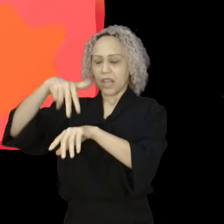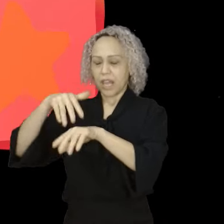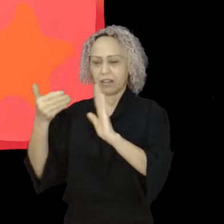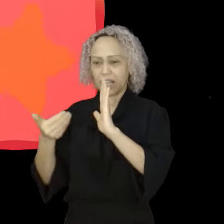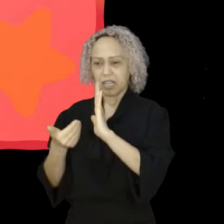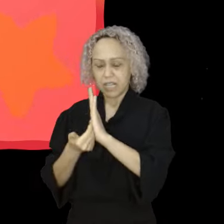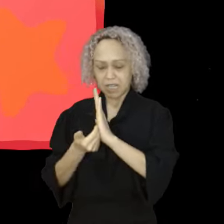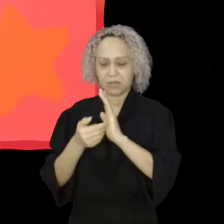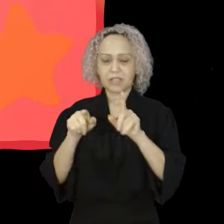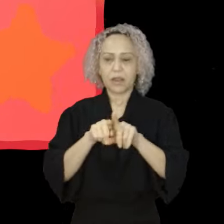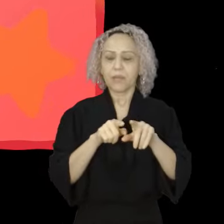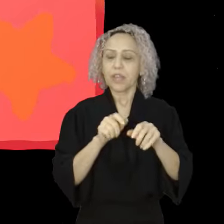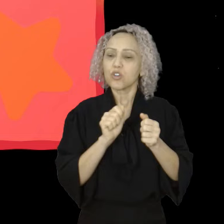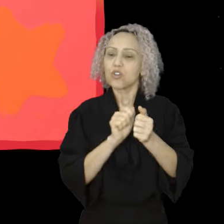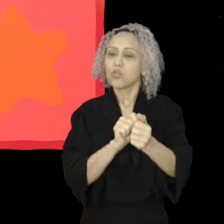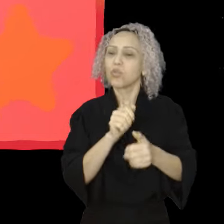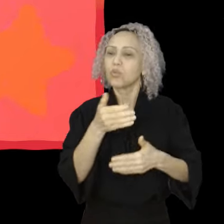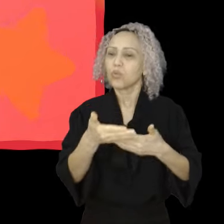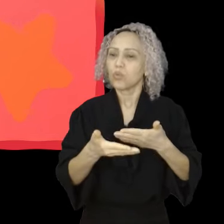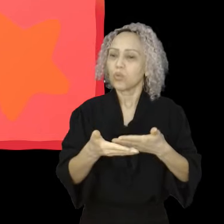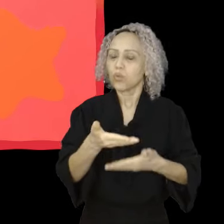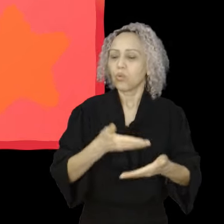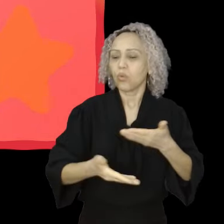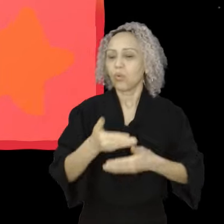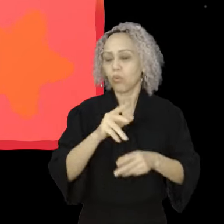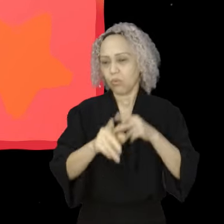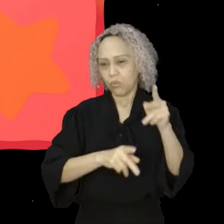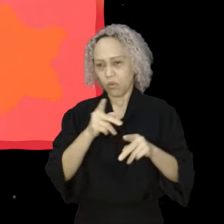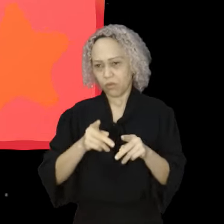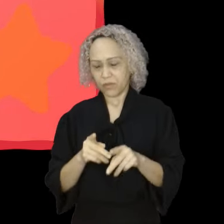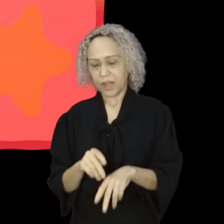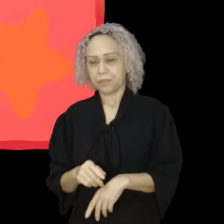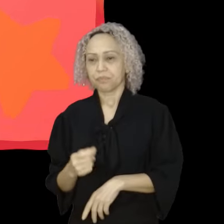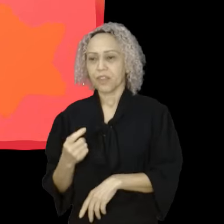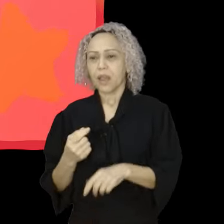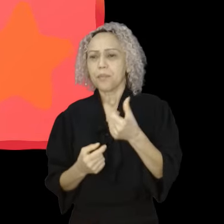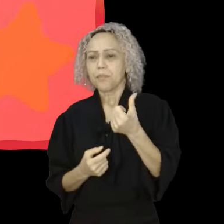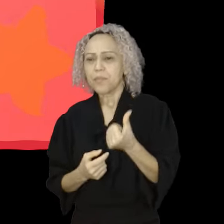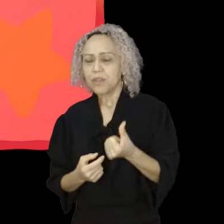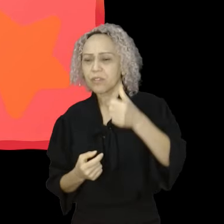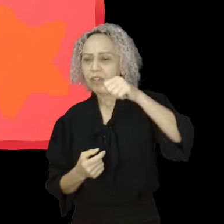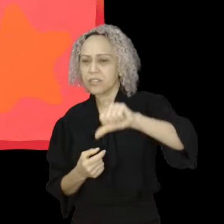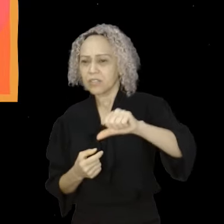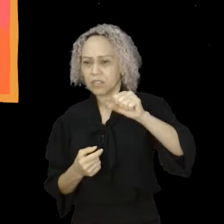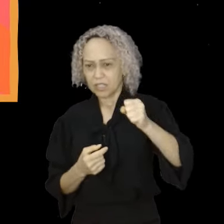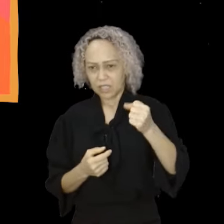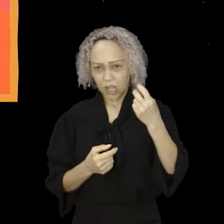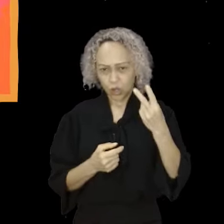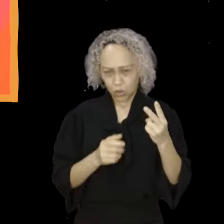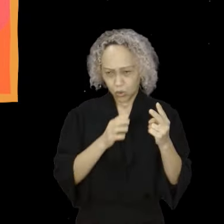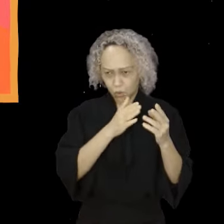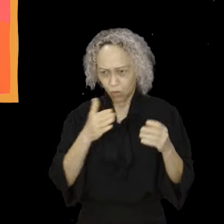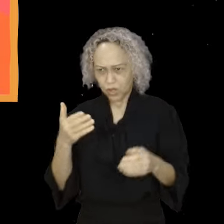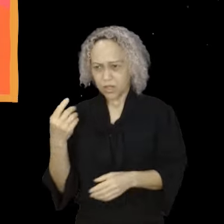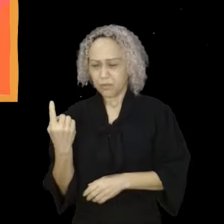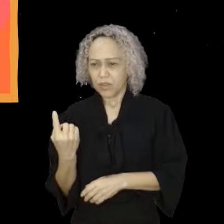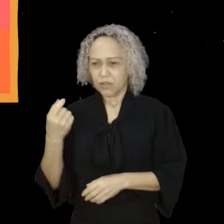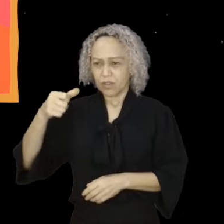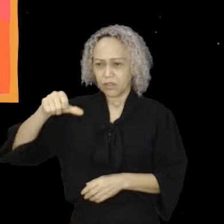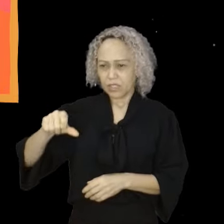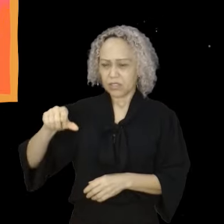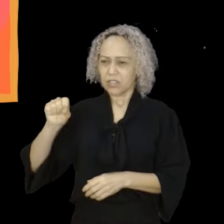ele já tinha sido eleito deputado federal por São Paulo em 1982 e em 1985. Na primeira campanha, ele não